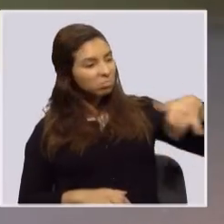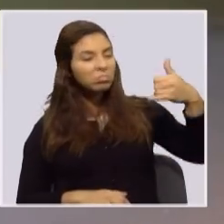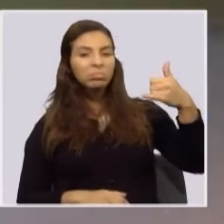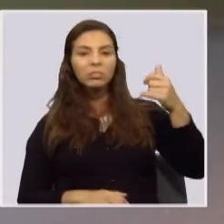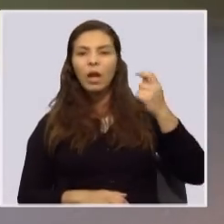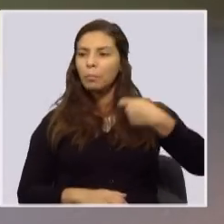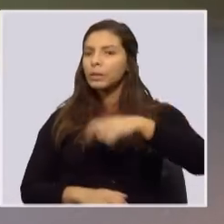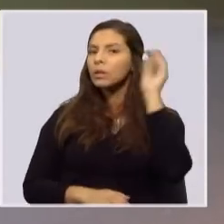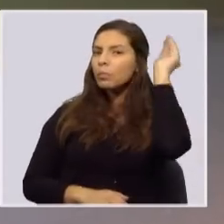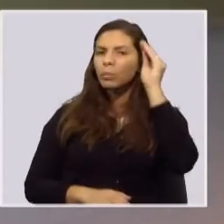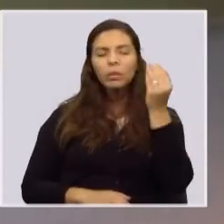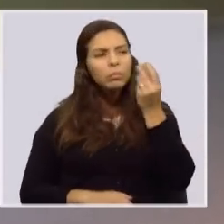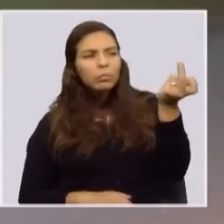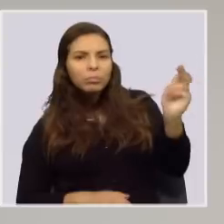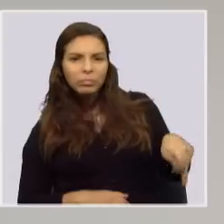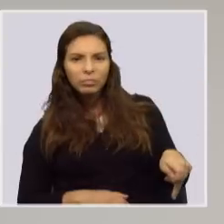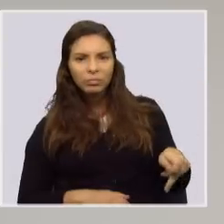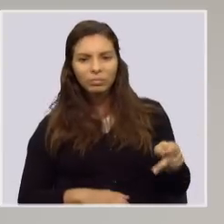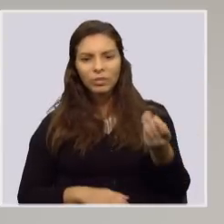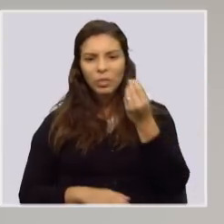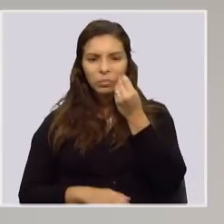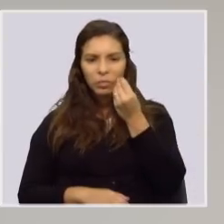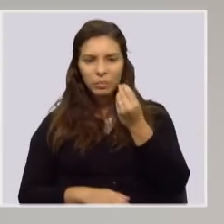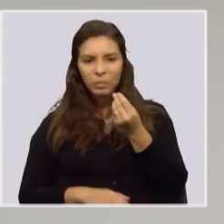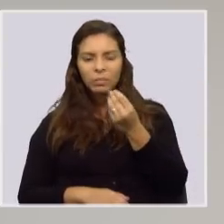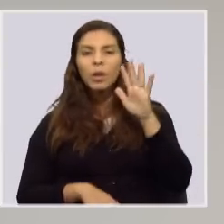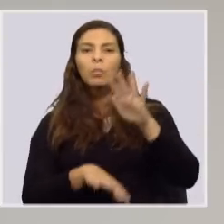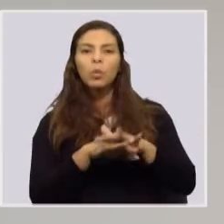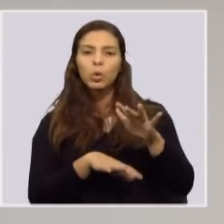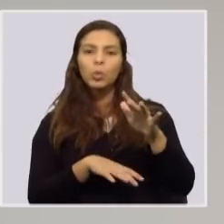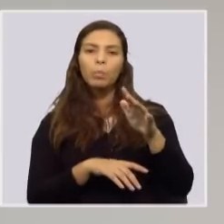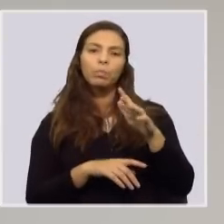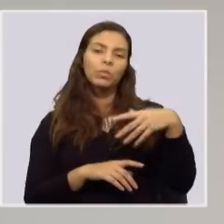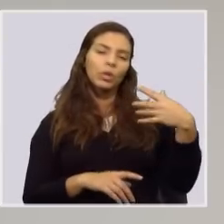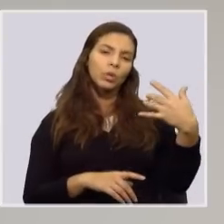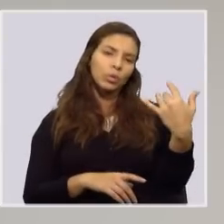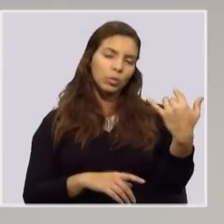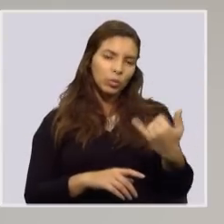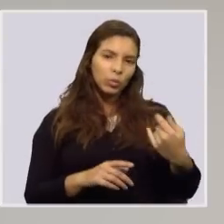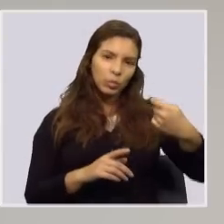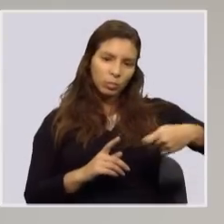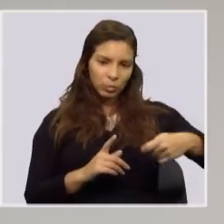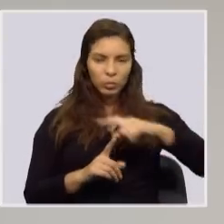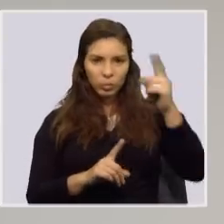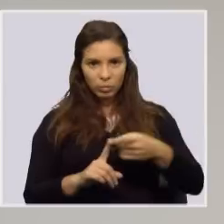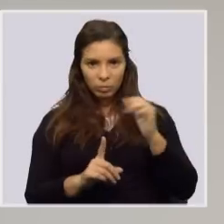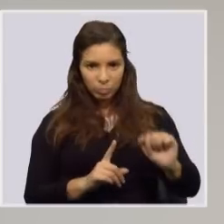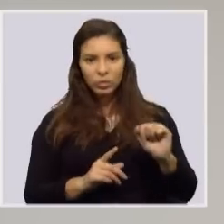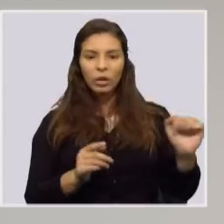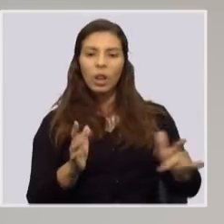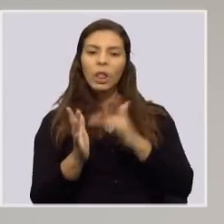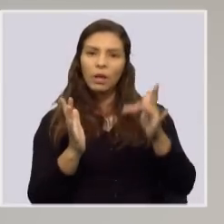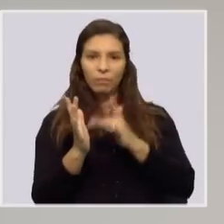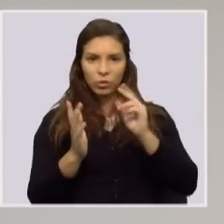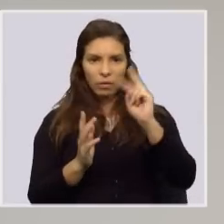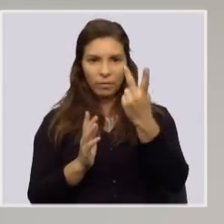para todos. Como é que isto aconteceu? Foi por ocasião da comemoração do 2º ano de mandato, em que o Presidente da República queria fazer